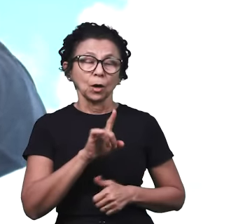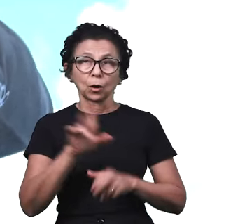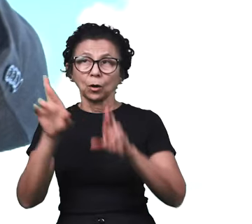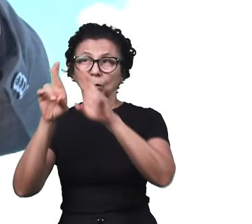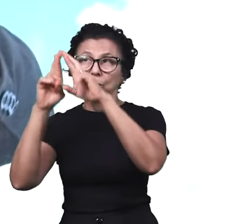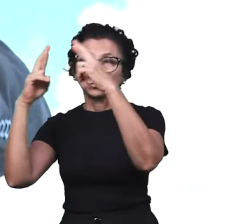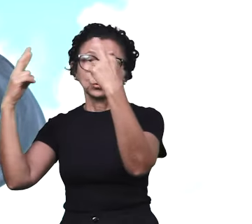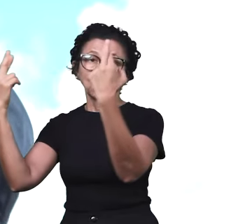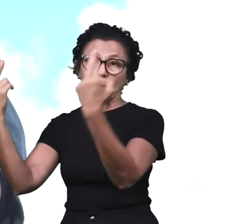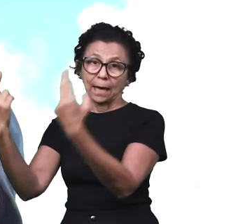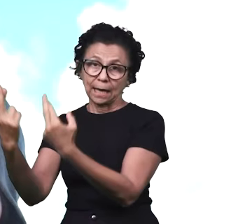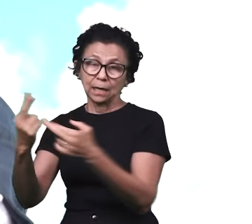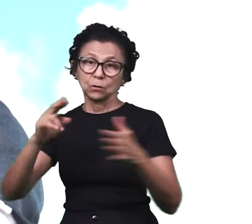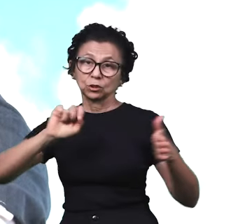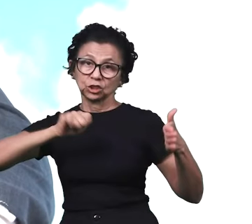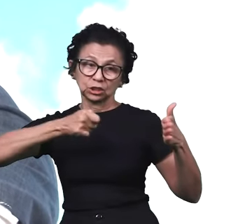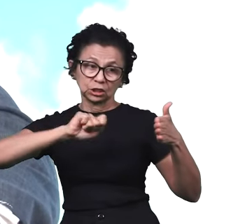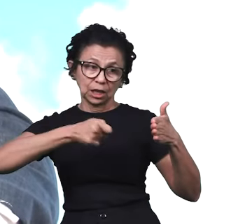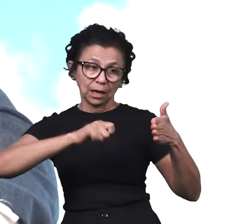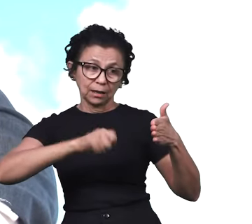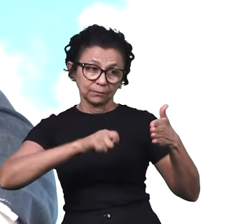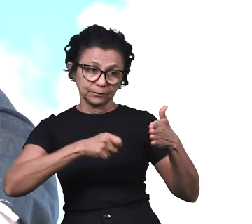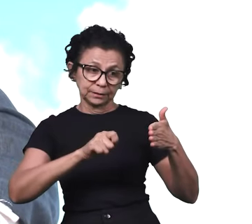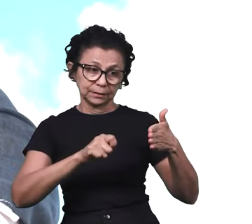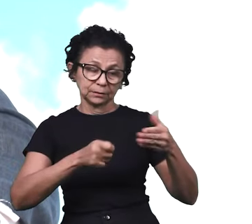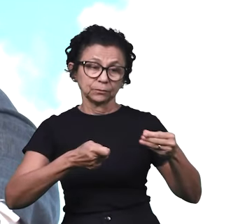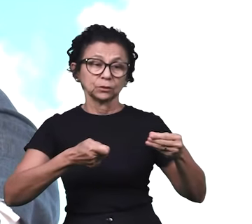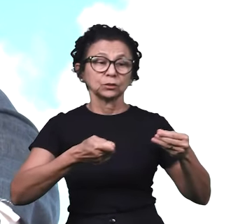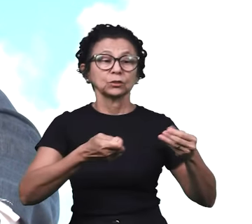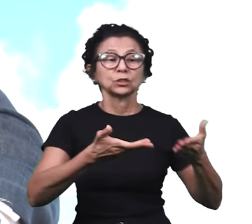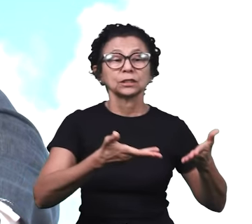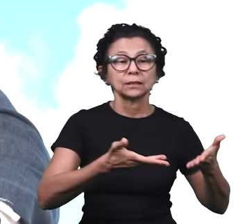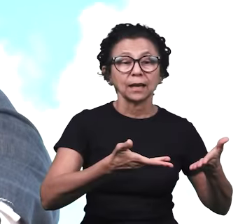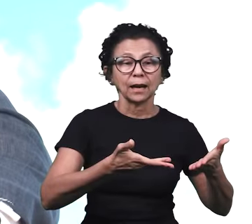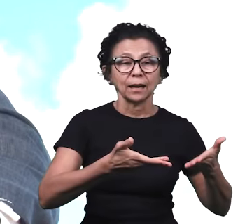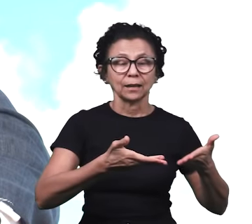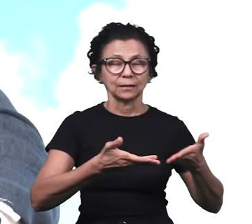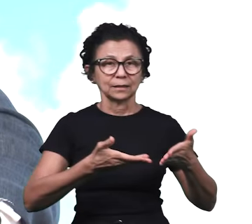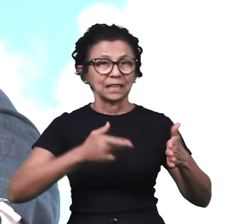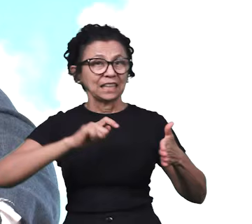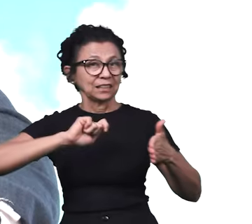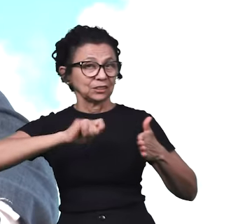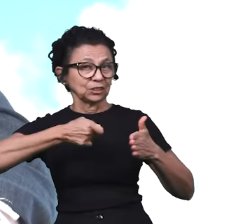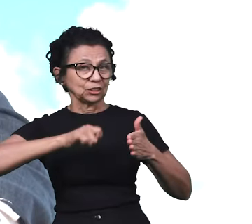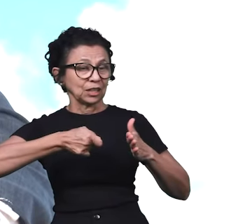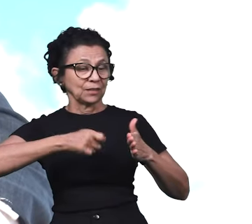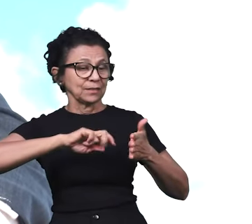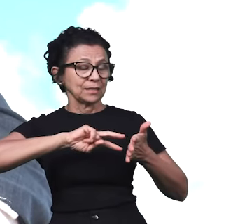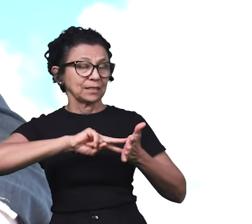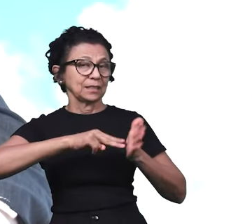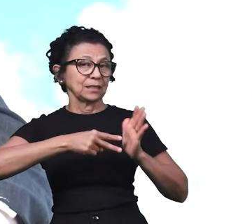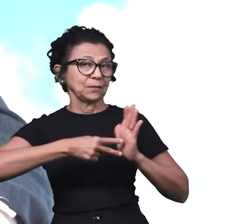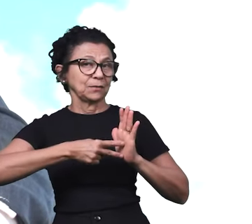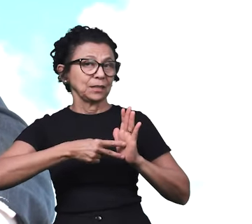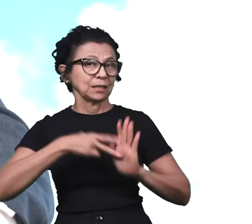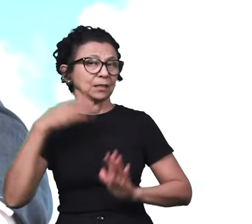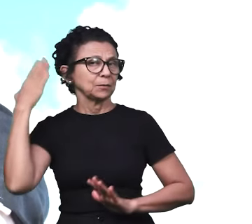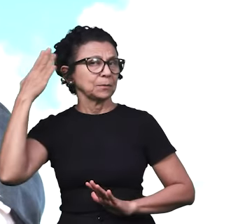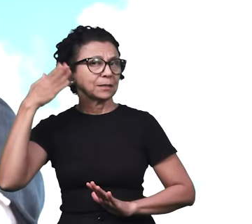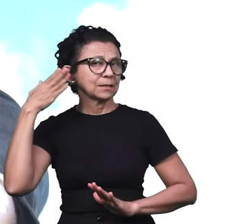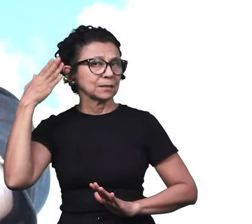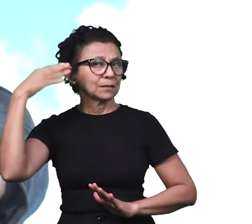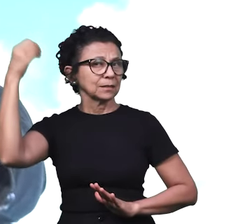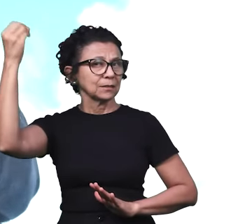religião que fala, é uma chave que Pedro recebeu. Não, foi uma mensagem que Pedro recebeu que liberta o coração do homem até